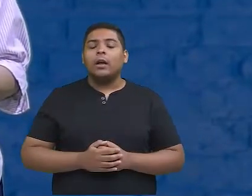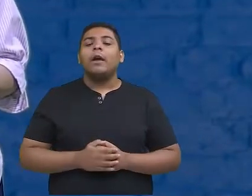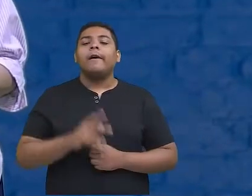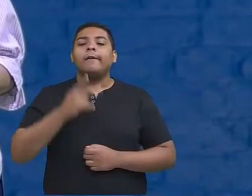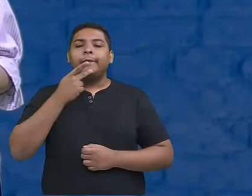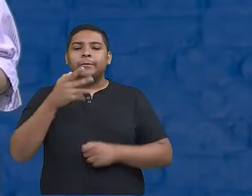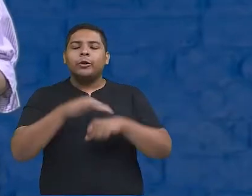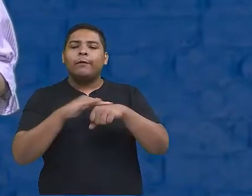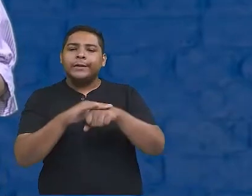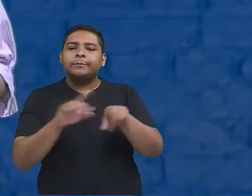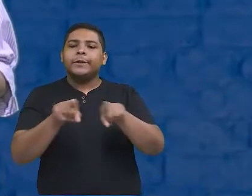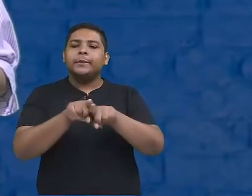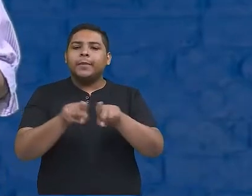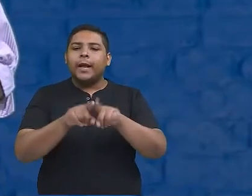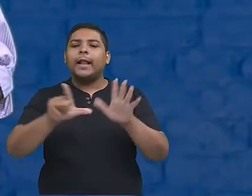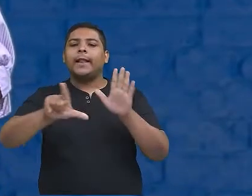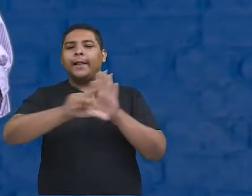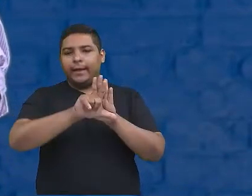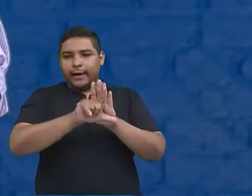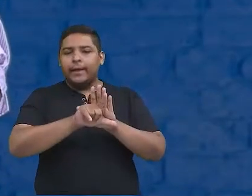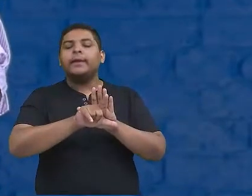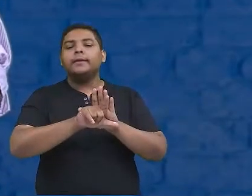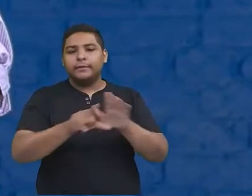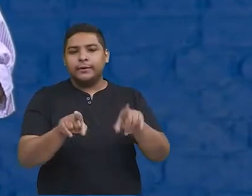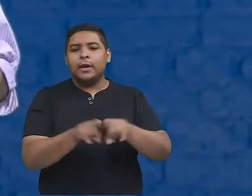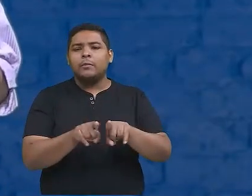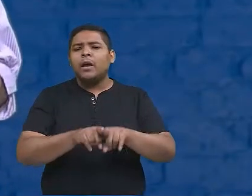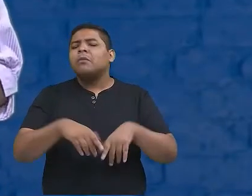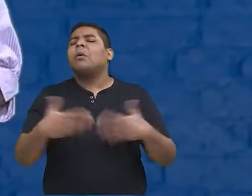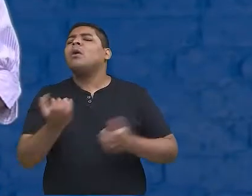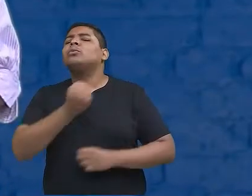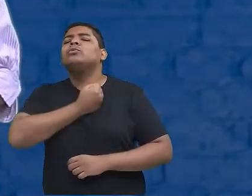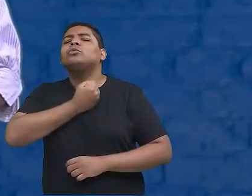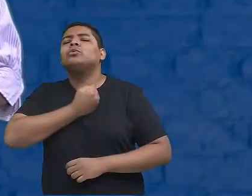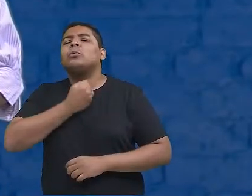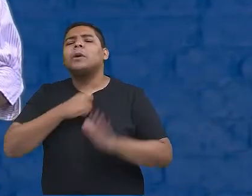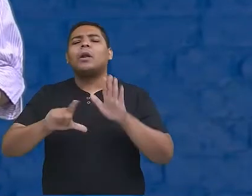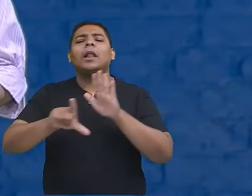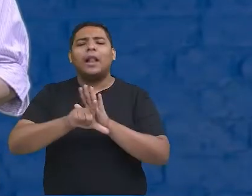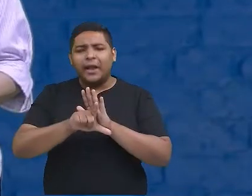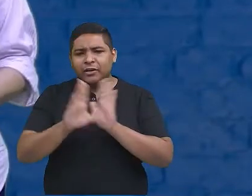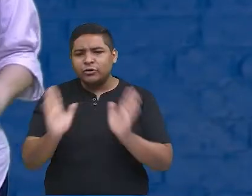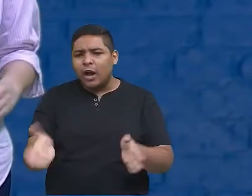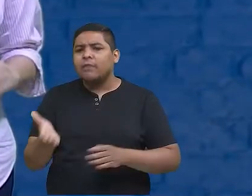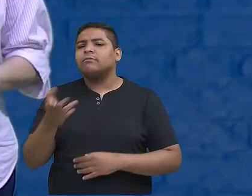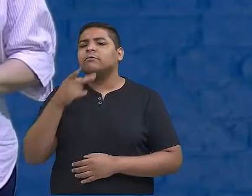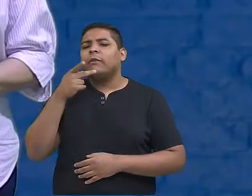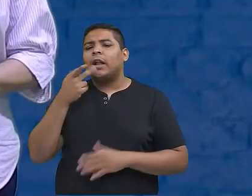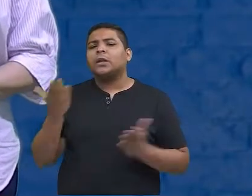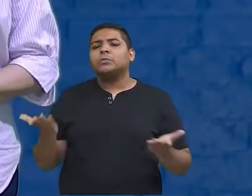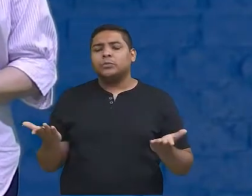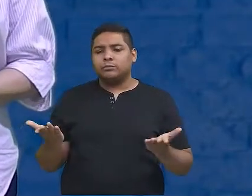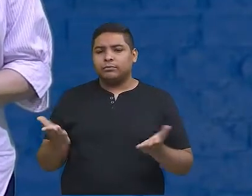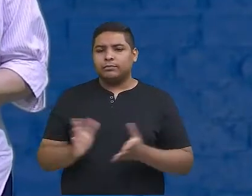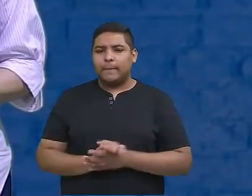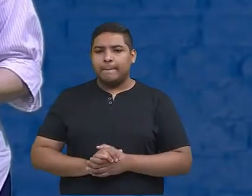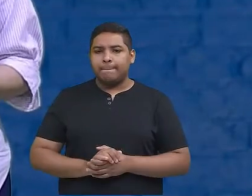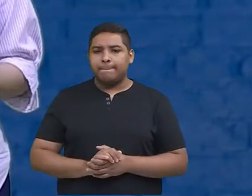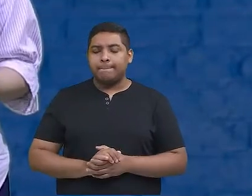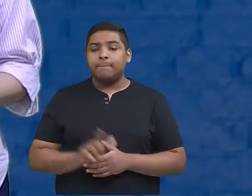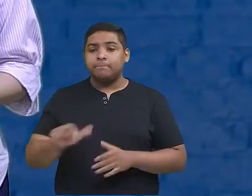Eu quero saber de vocês qual foi o número da legislação que comentamos, tá? Nessa